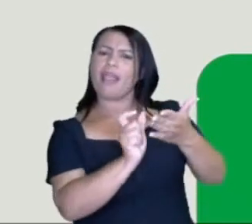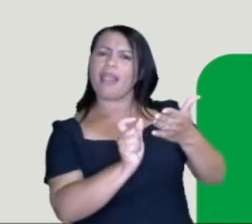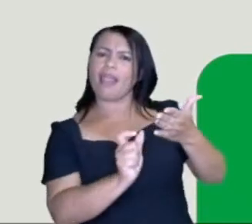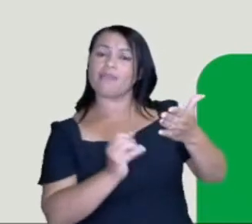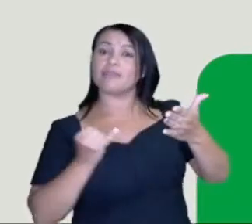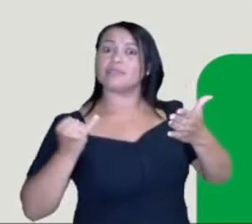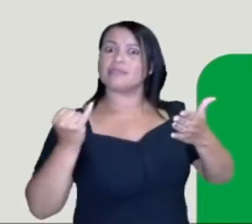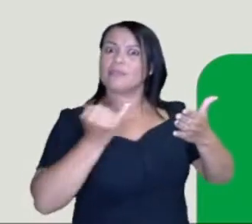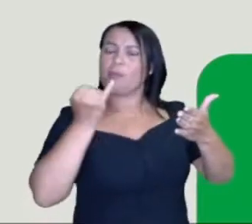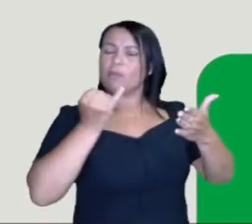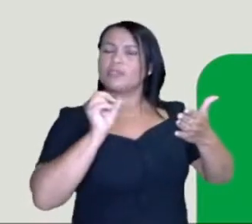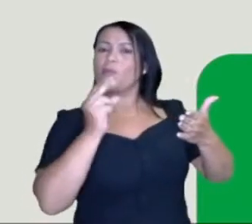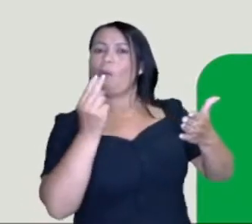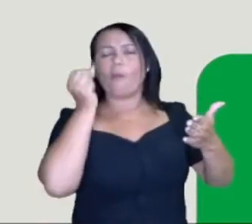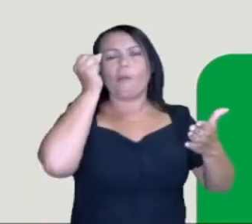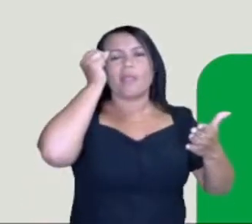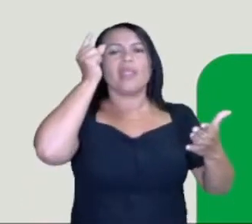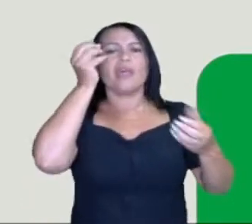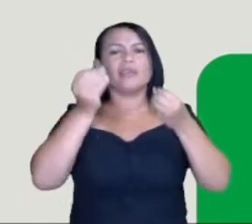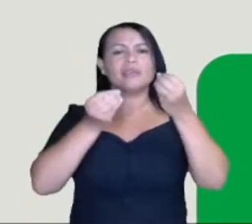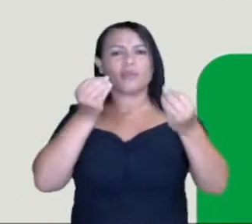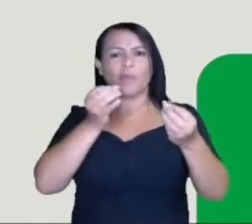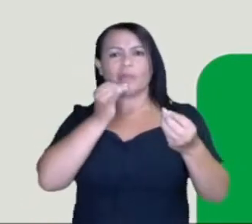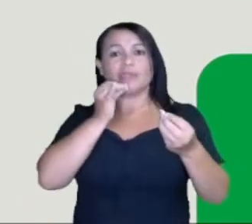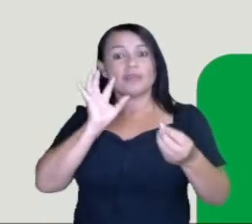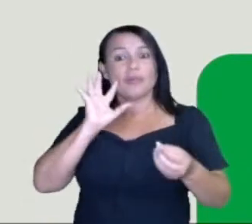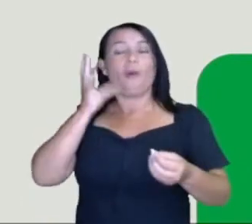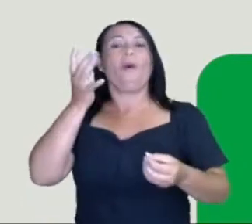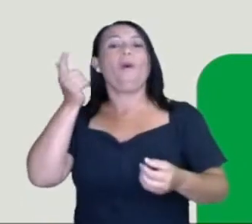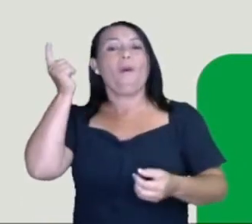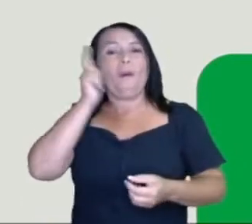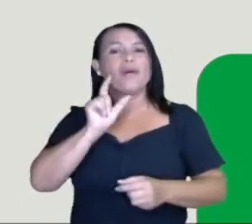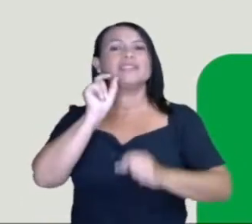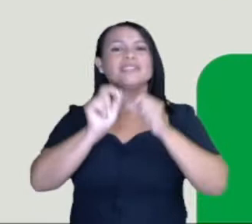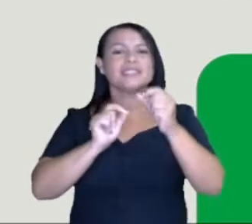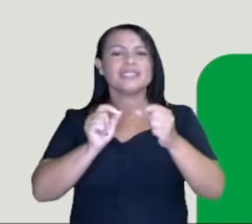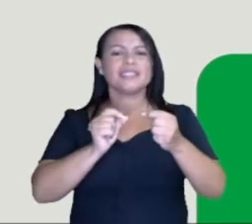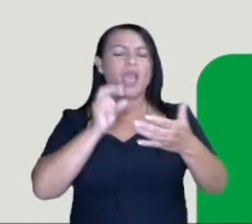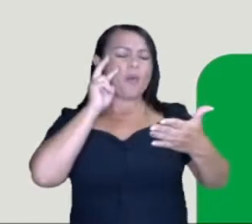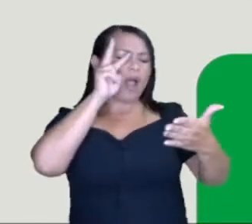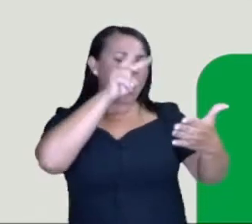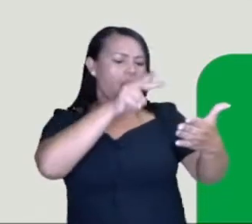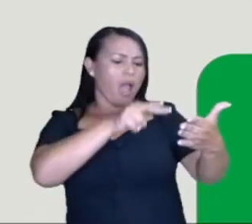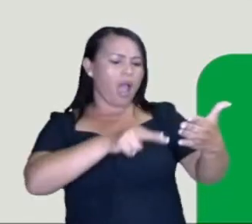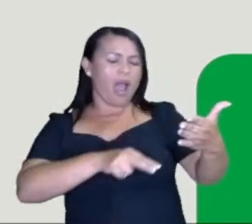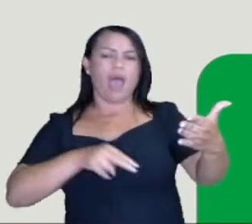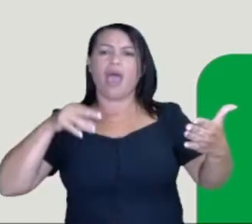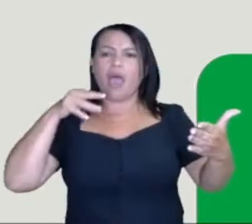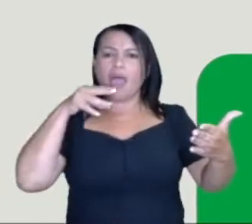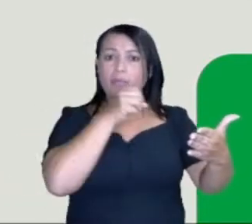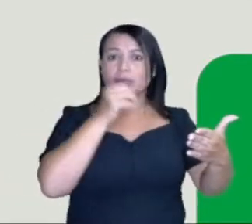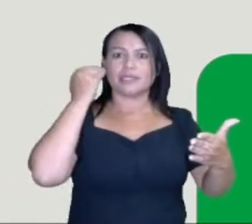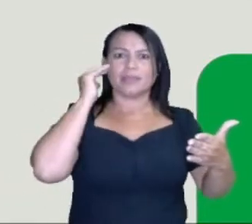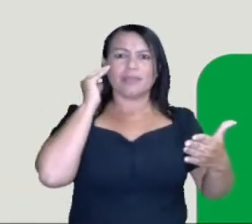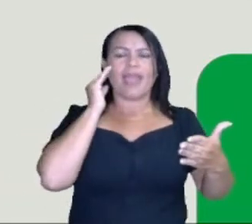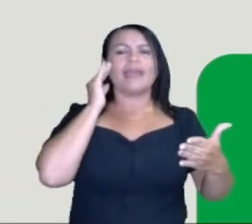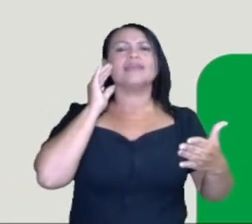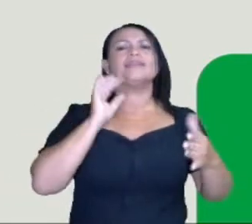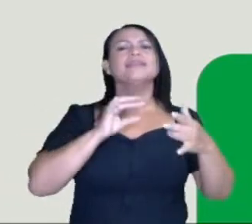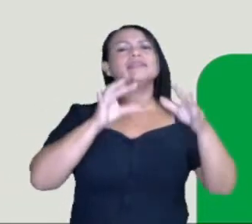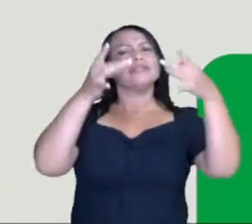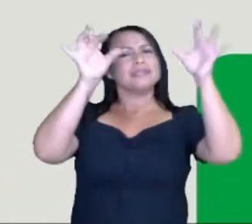palavras-chave ou ideias, ou seja, realizar uma varredura do texto, uma leitura